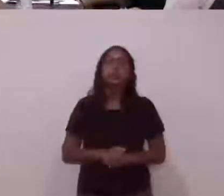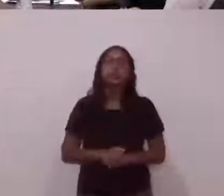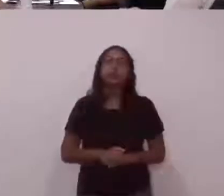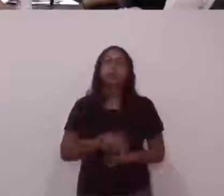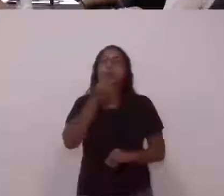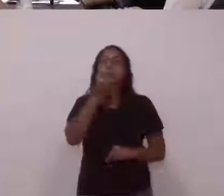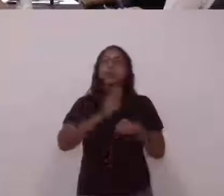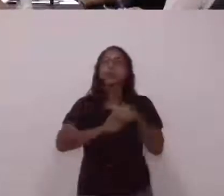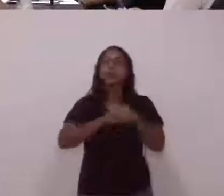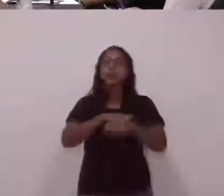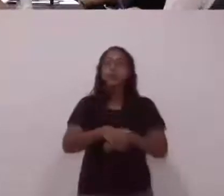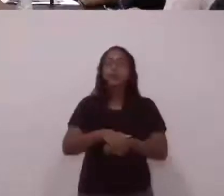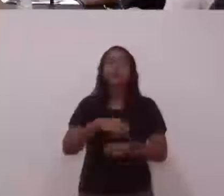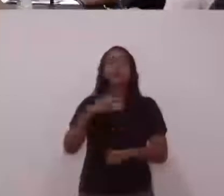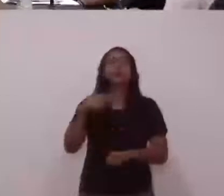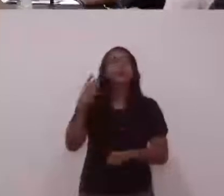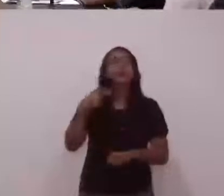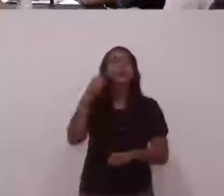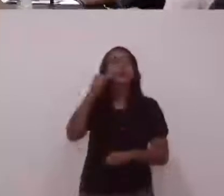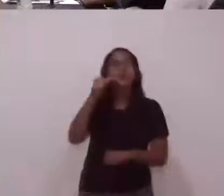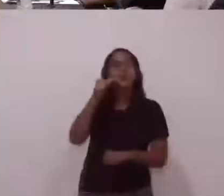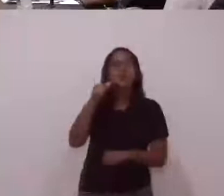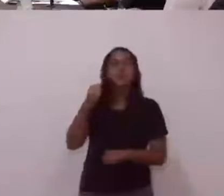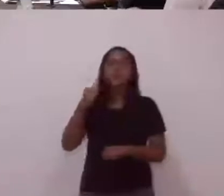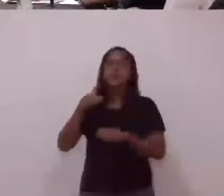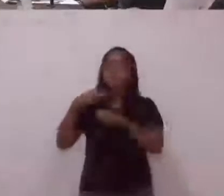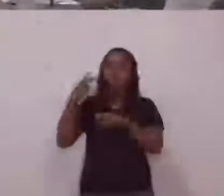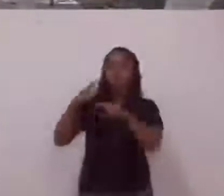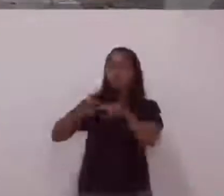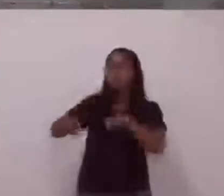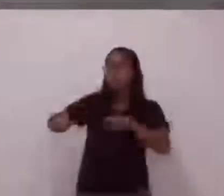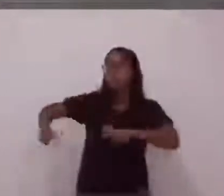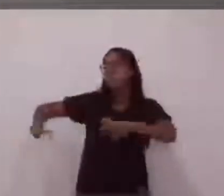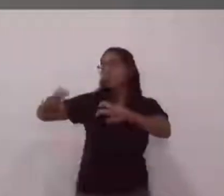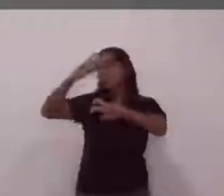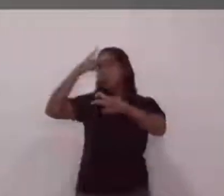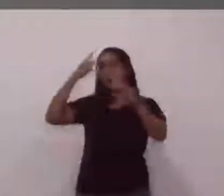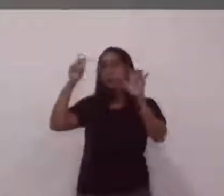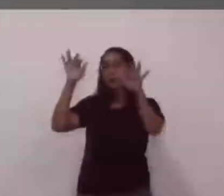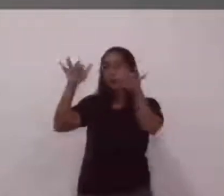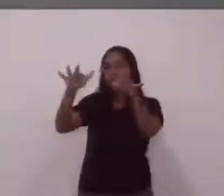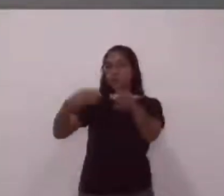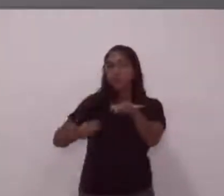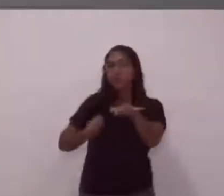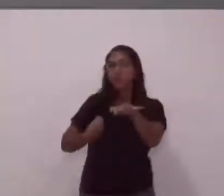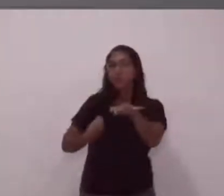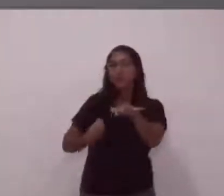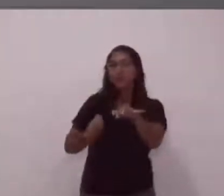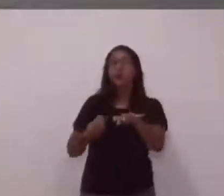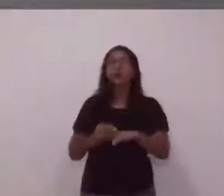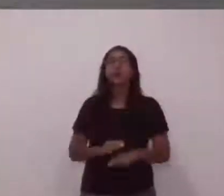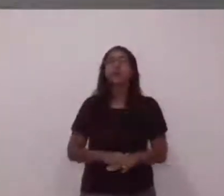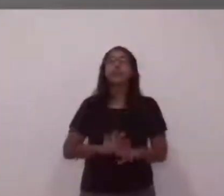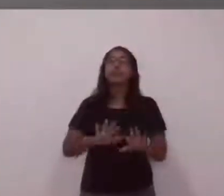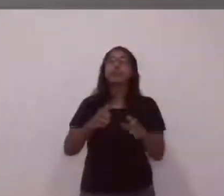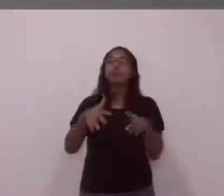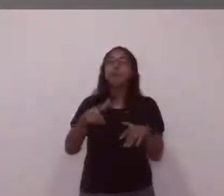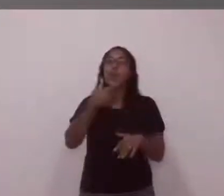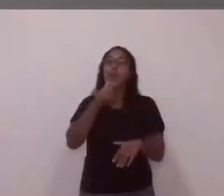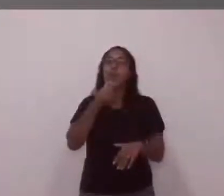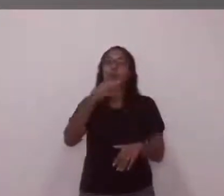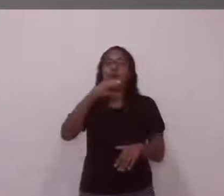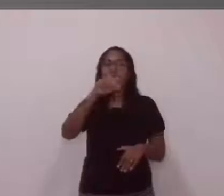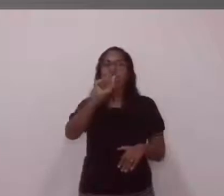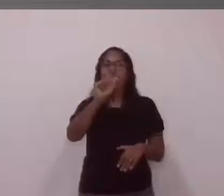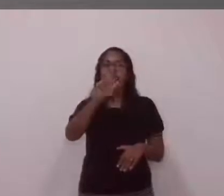Boa noite vereadora Flávia adora Ana por presente então eu quando se fala do Carlinho eu penso até o seguinte